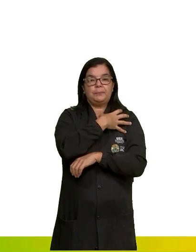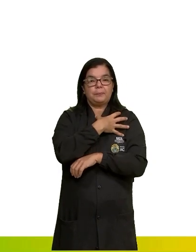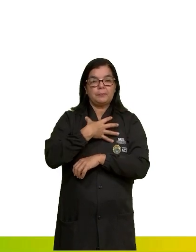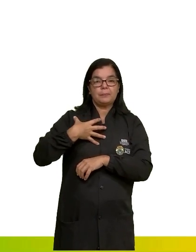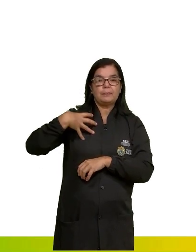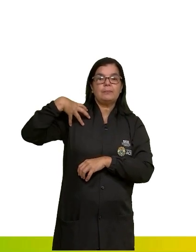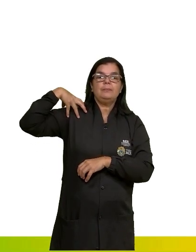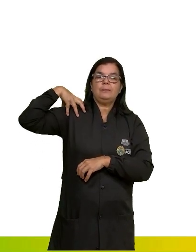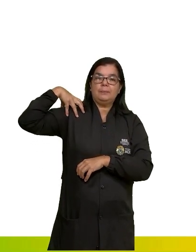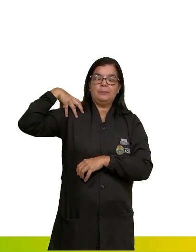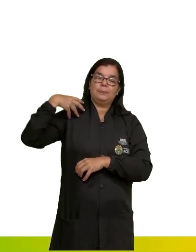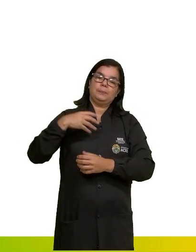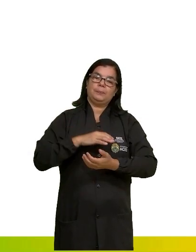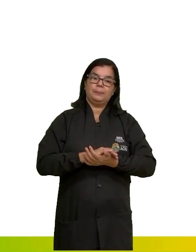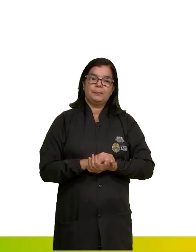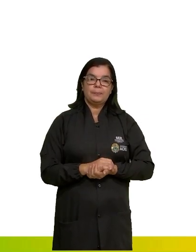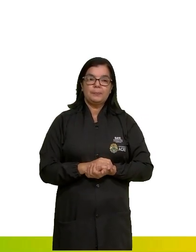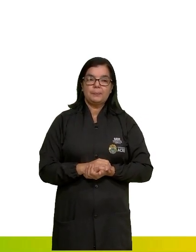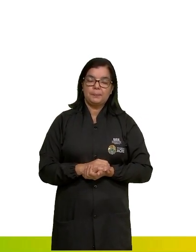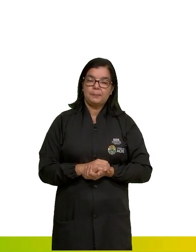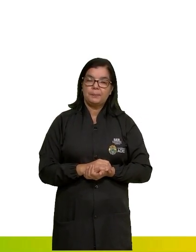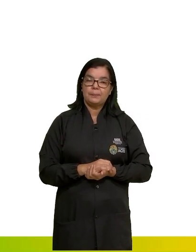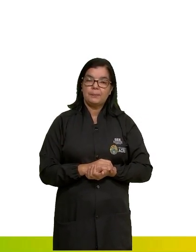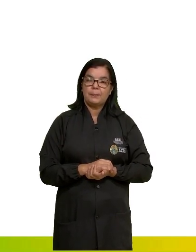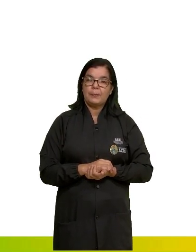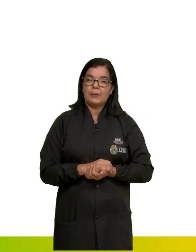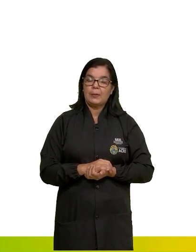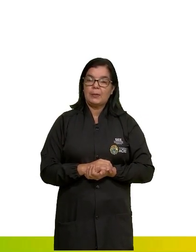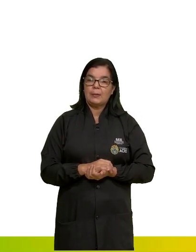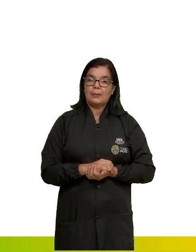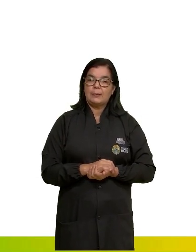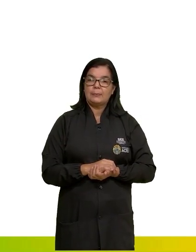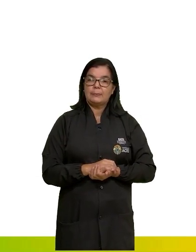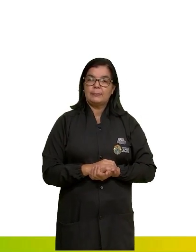filosofia anterior a Sócrates.